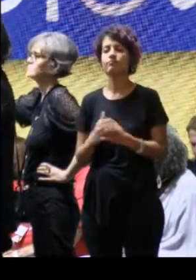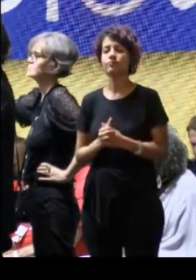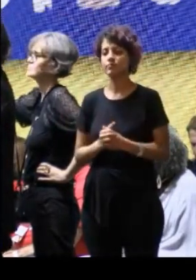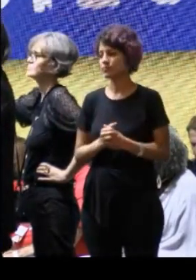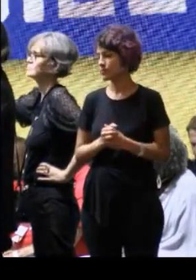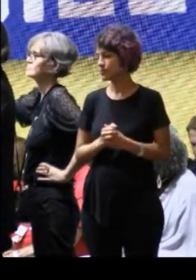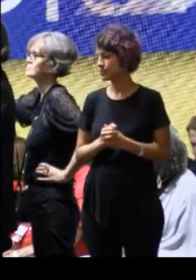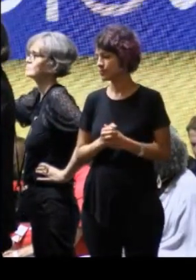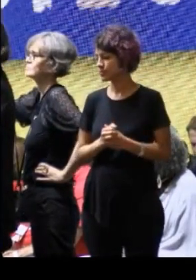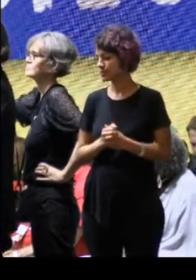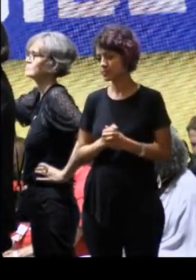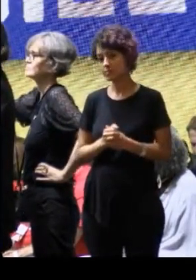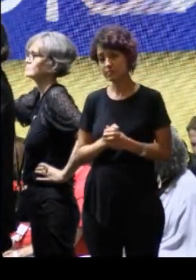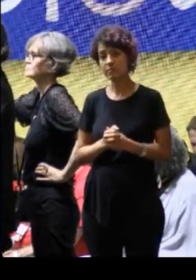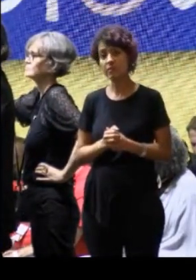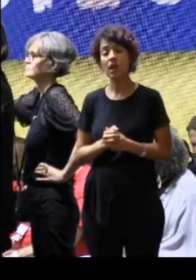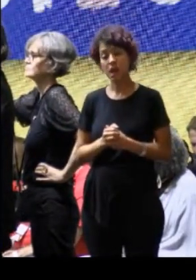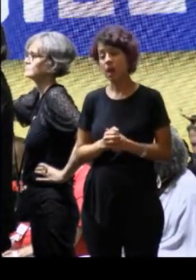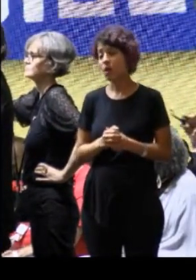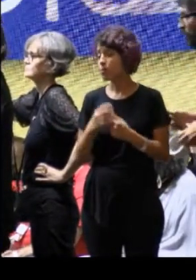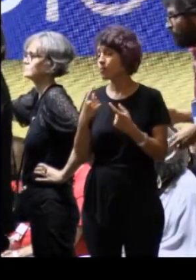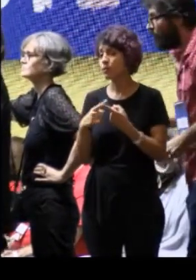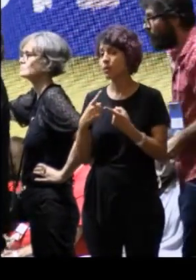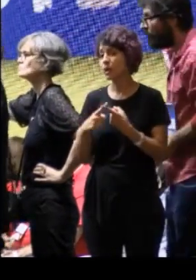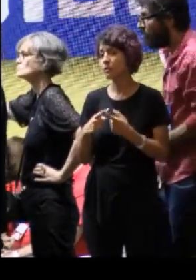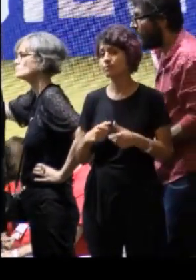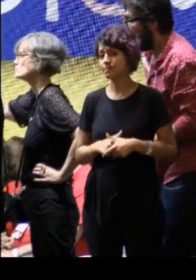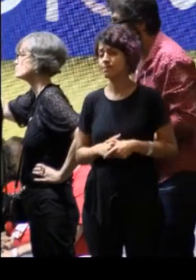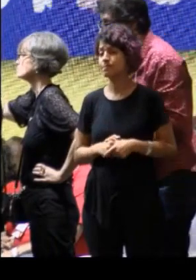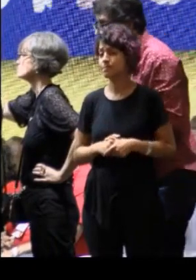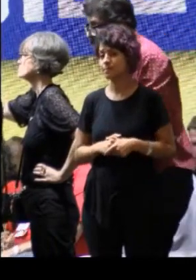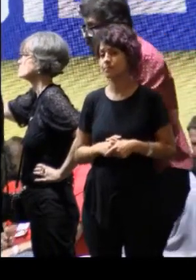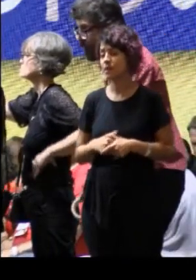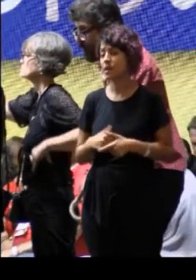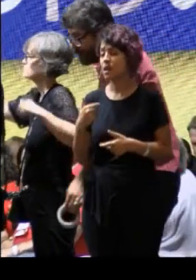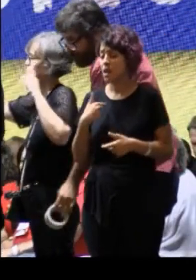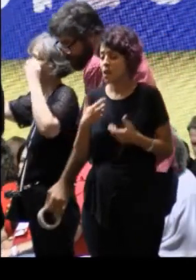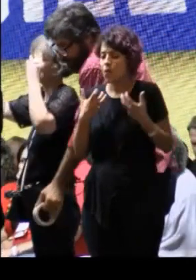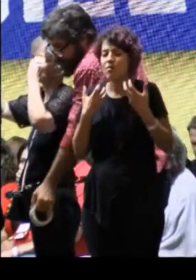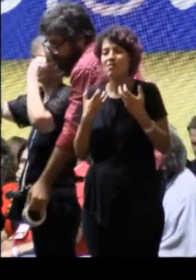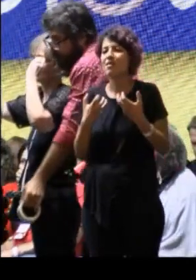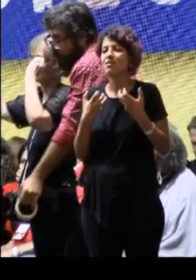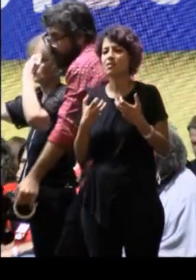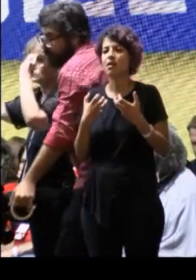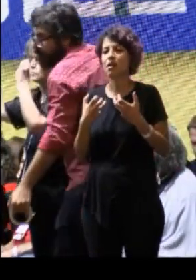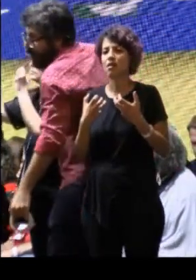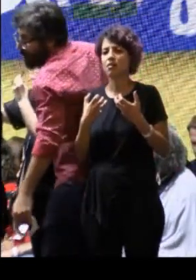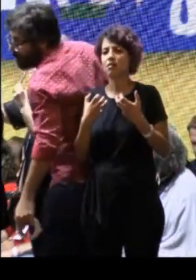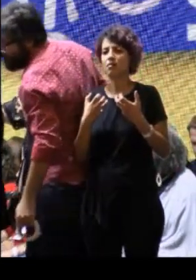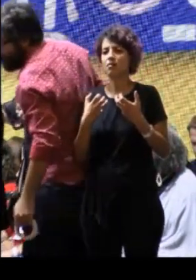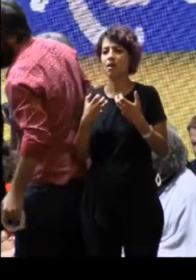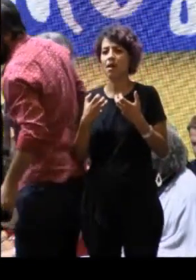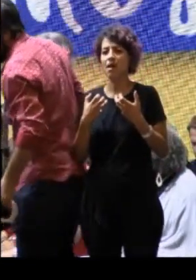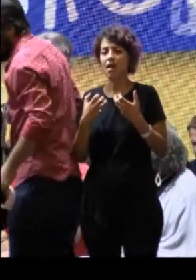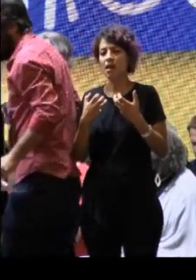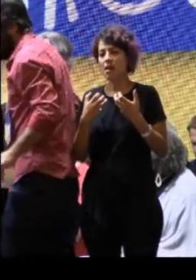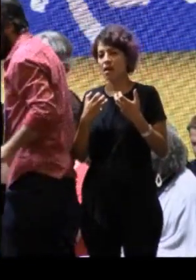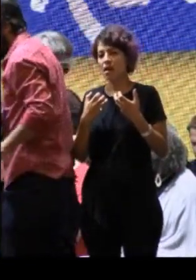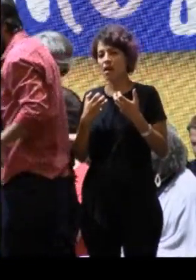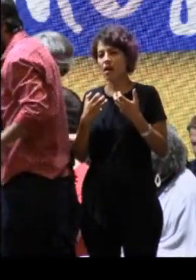Eu aprendi até a meditar porque eu queria não permitir que entrasse dentro do meu